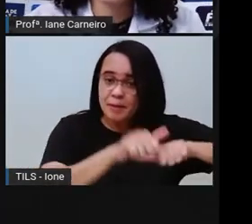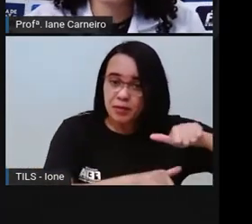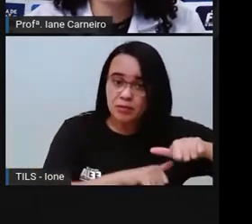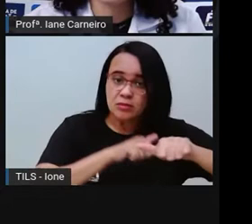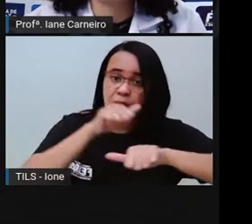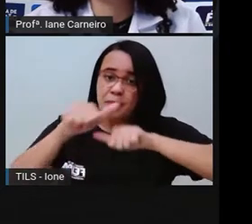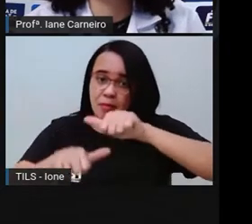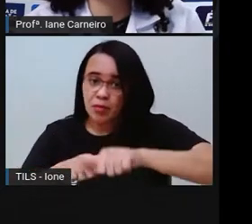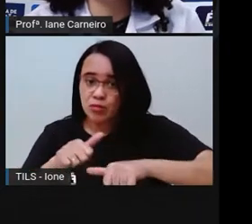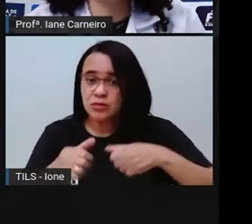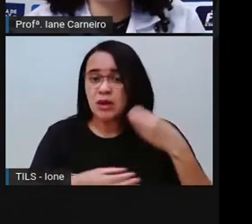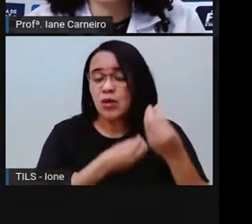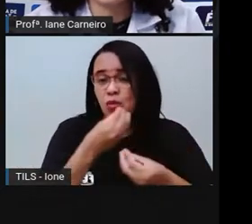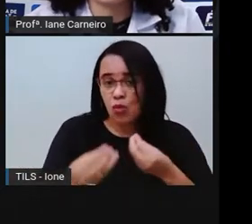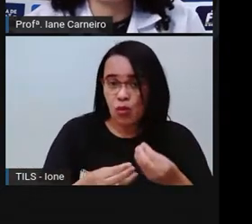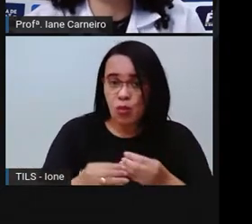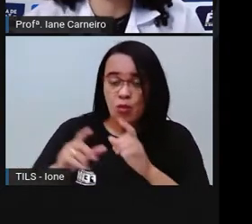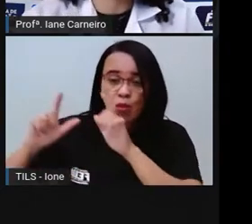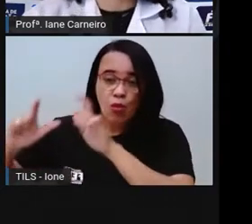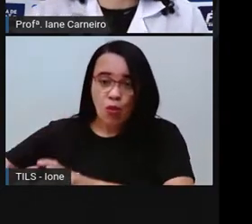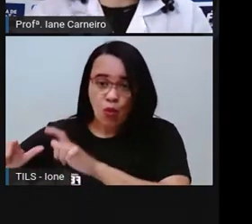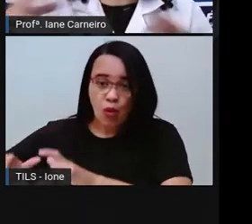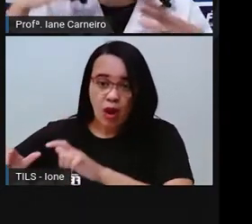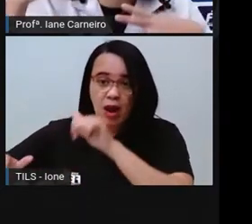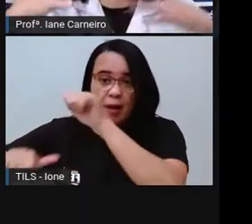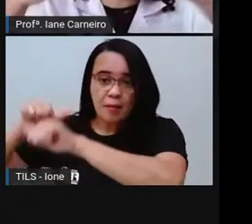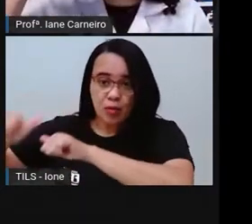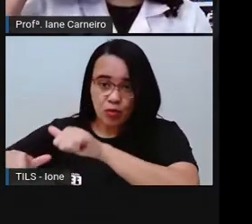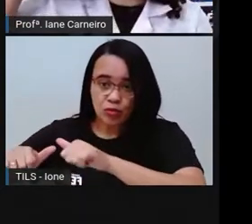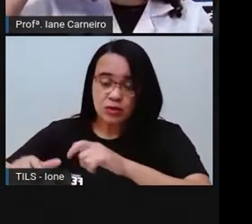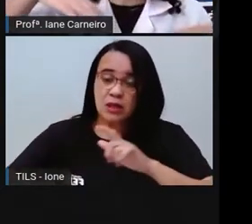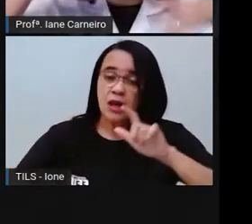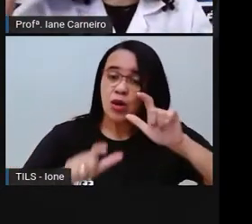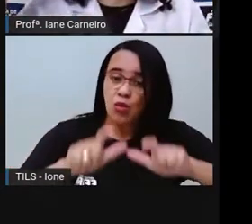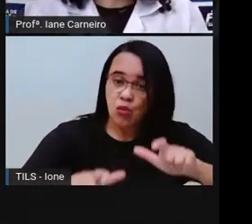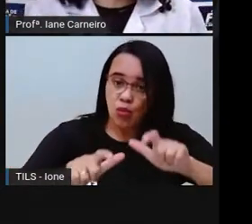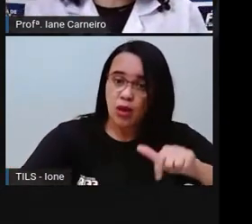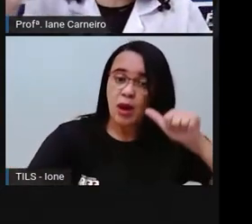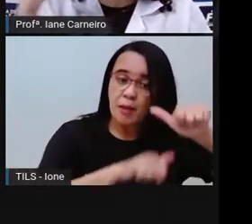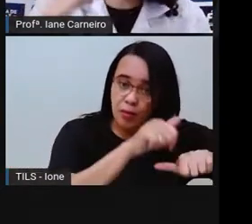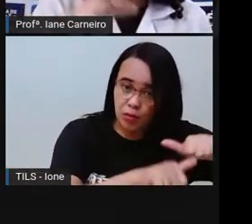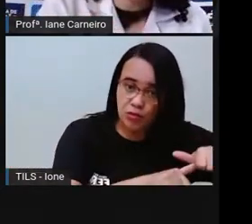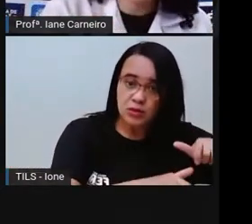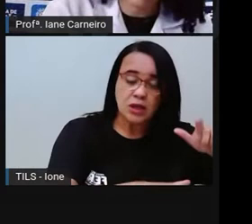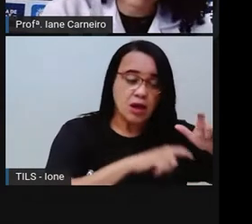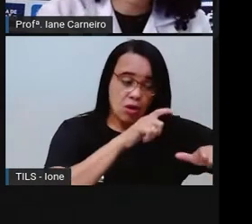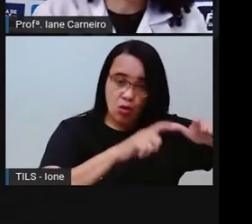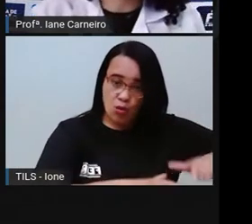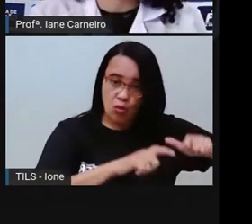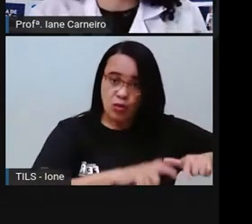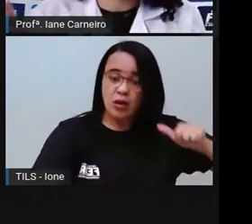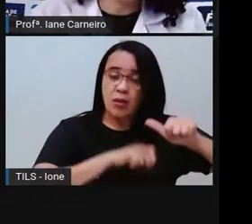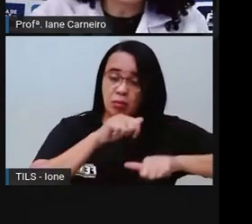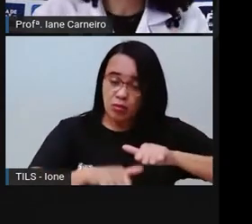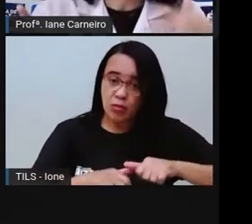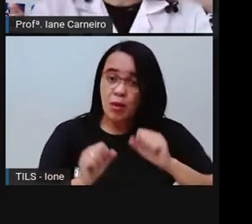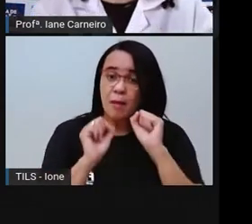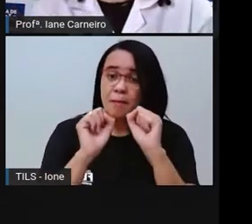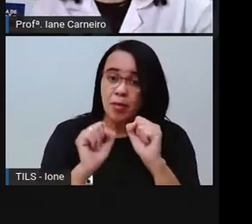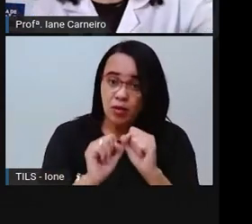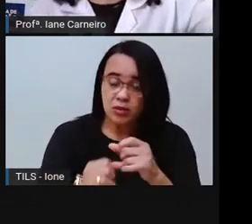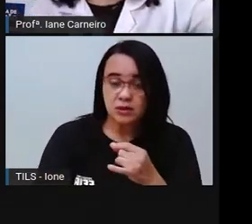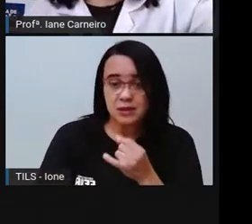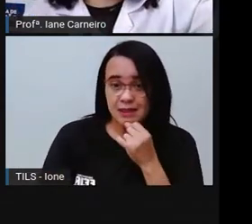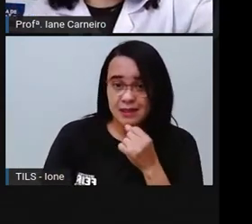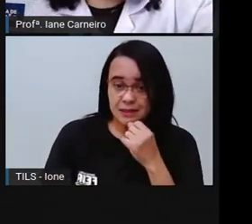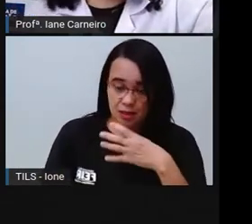né então assim como passa de uma geração para outra azul variando aqui na Bahia pode ser falando de jeito